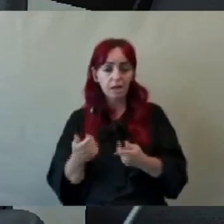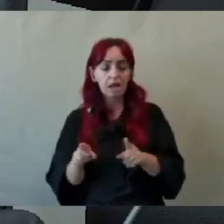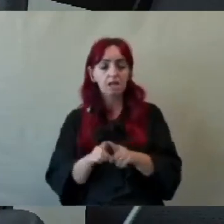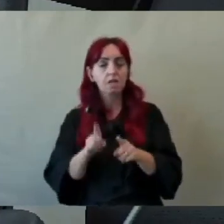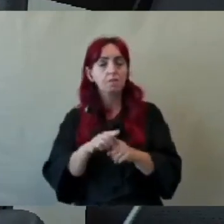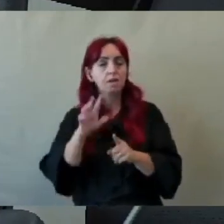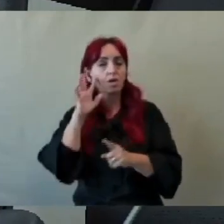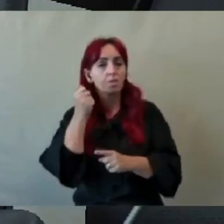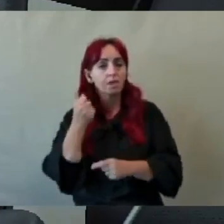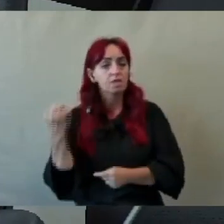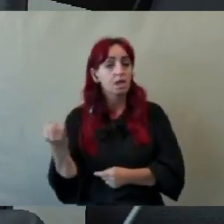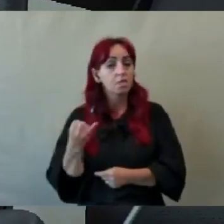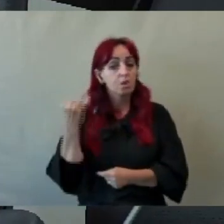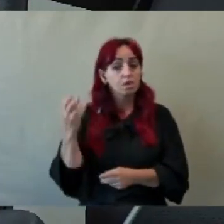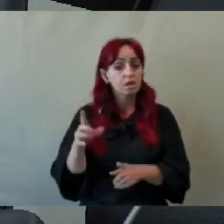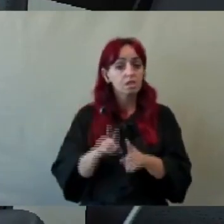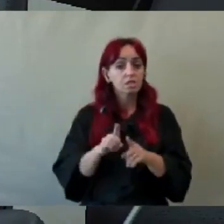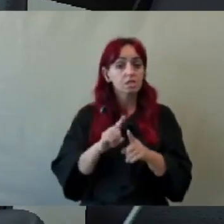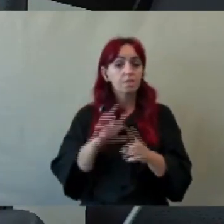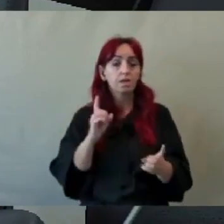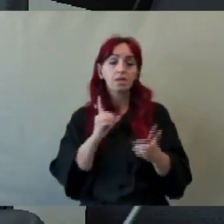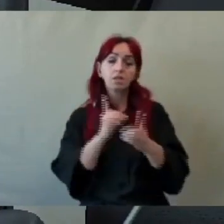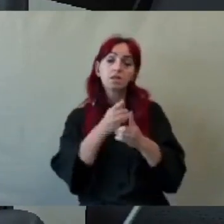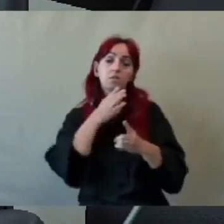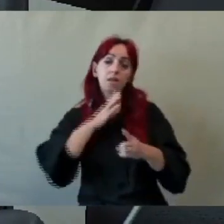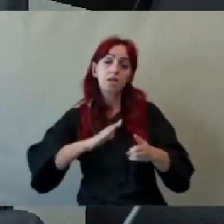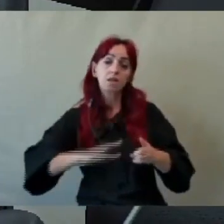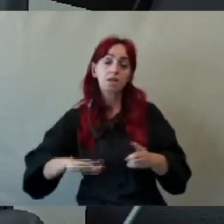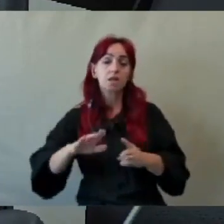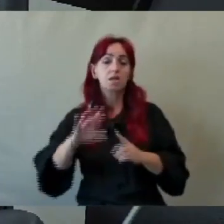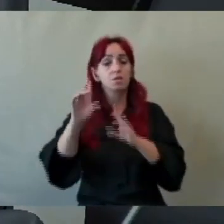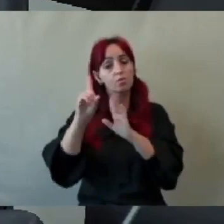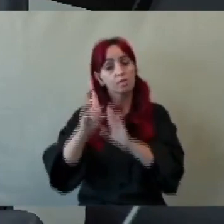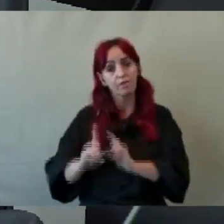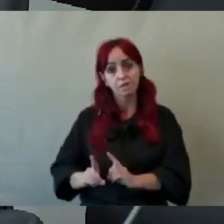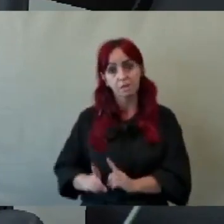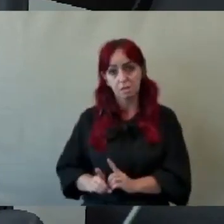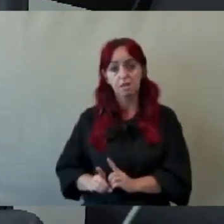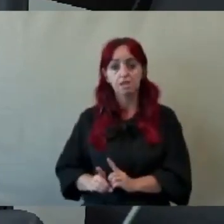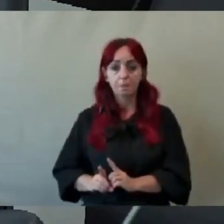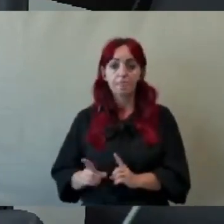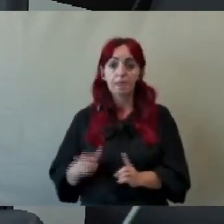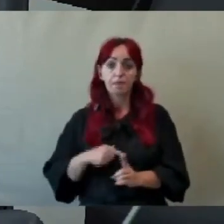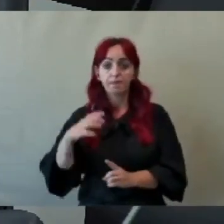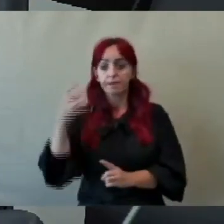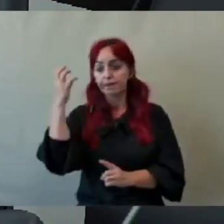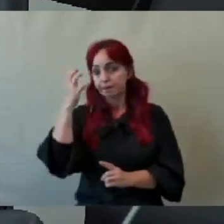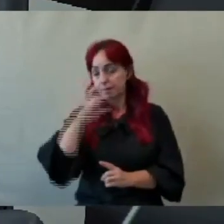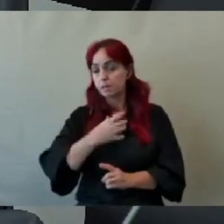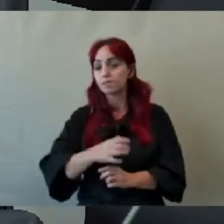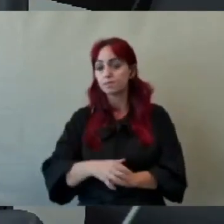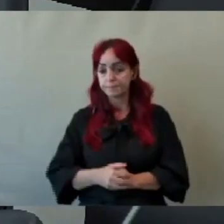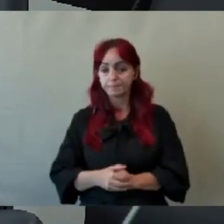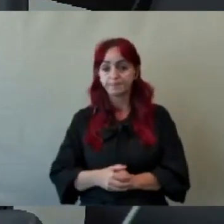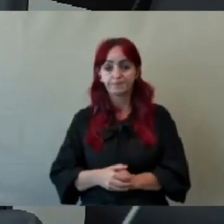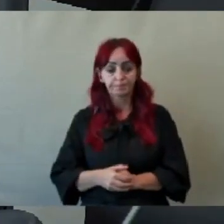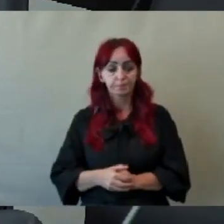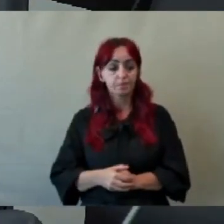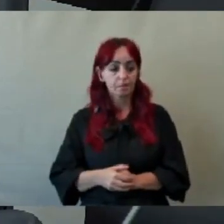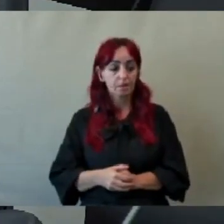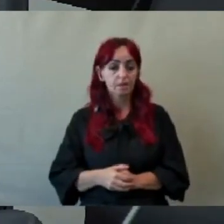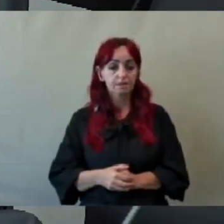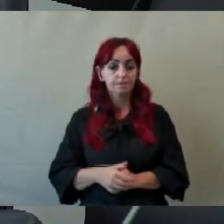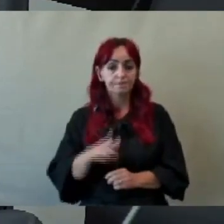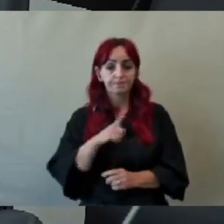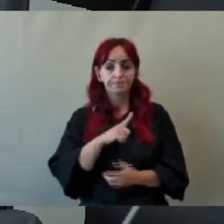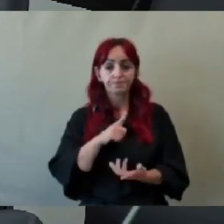importante trazer também o atendimento das crianças com deficiência, assim, porque é gravíssimo, né? A gente tem, né, Cida, a